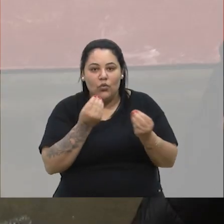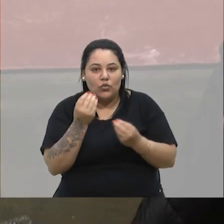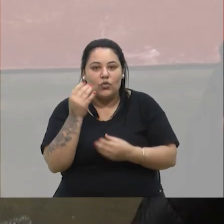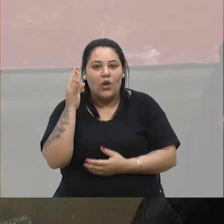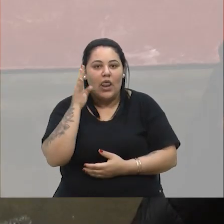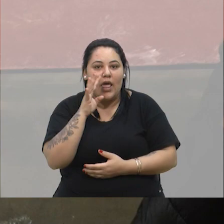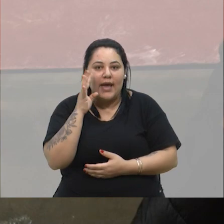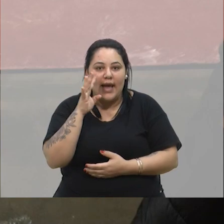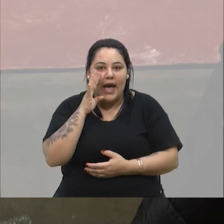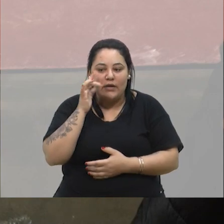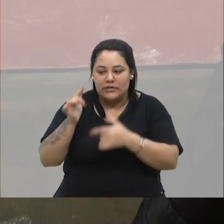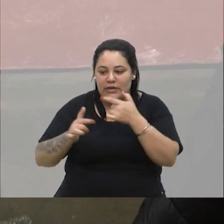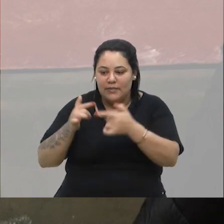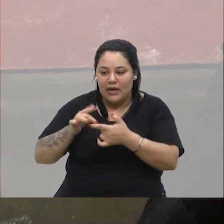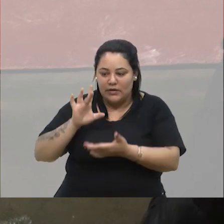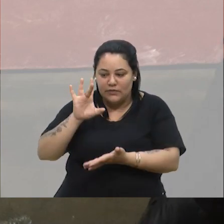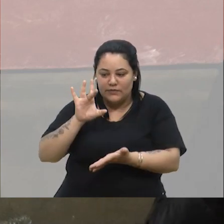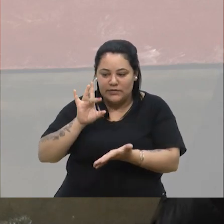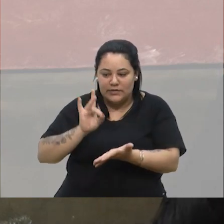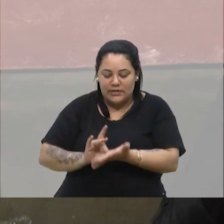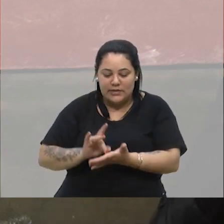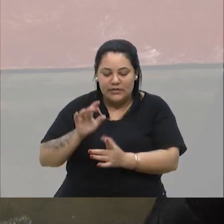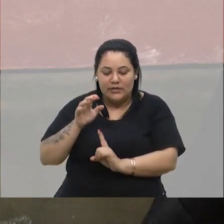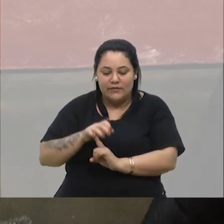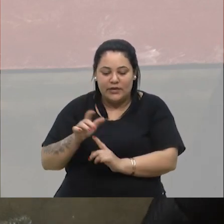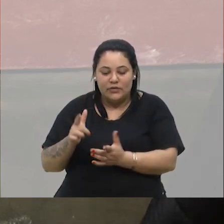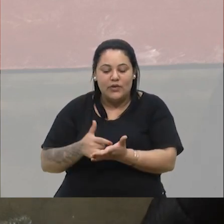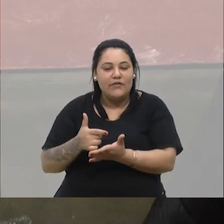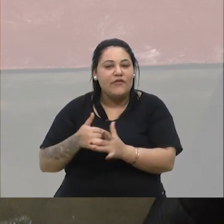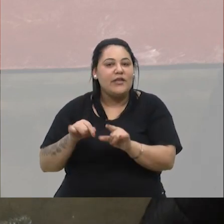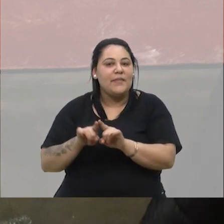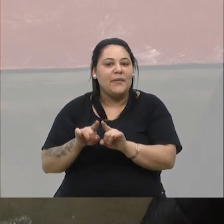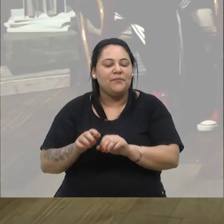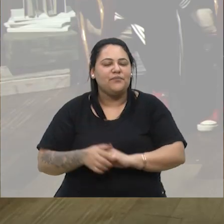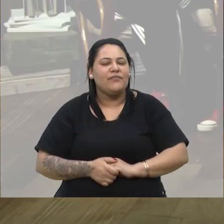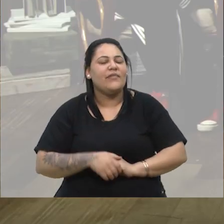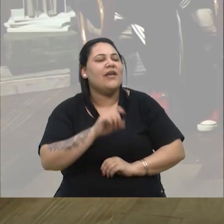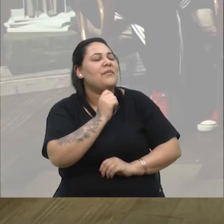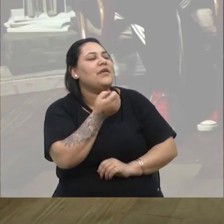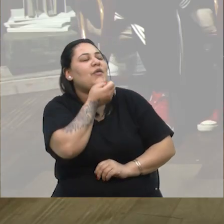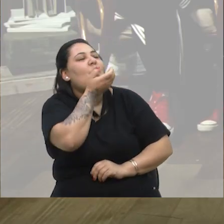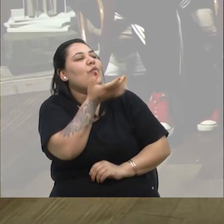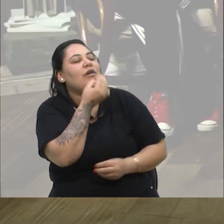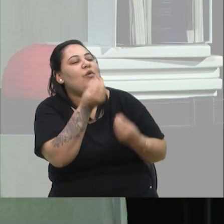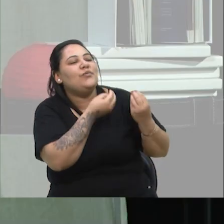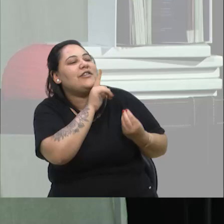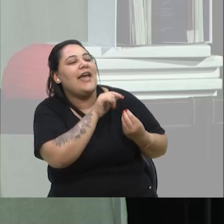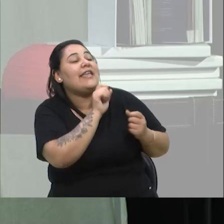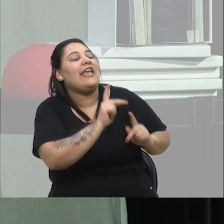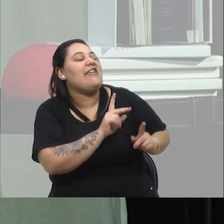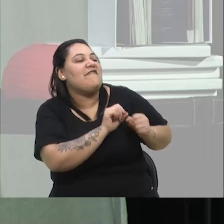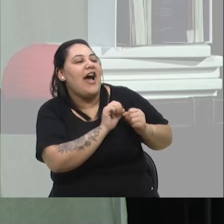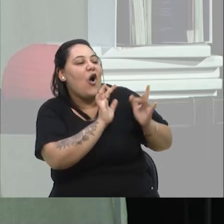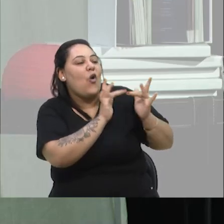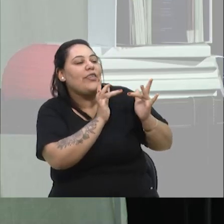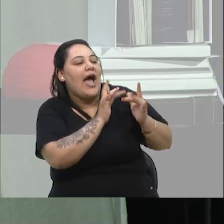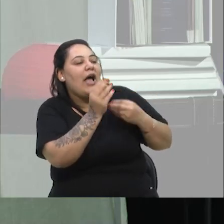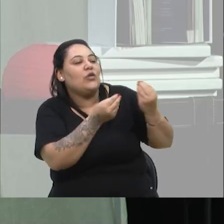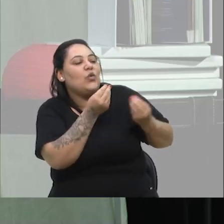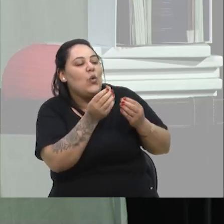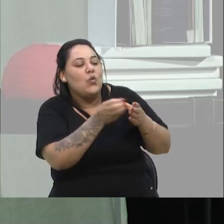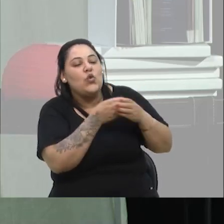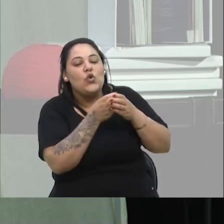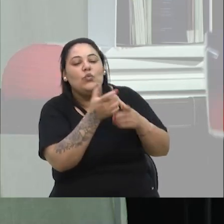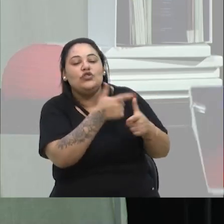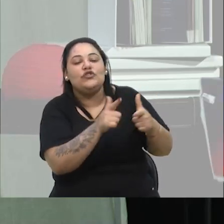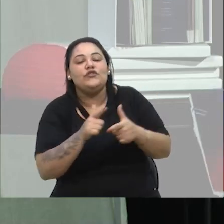é muito bacana ver todo esse trabalho sendo concretizado, assim, durante a Feira do Livro. E conta como que é os bastidores, quem que faz esses contatos,